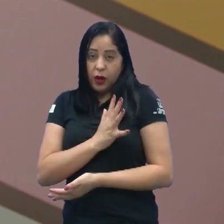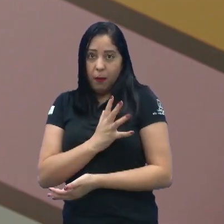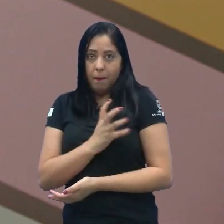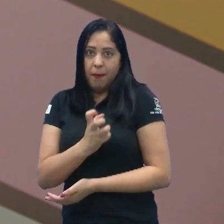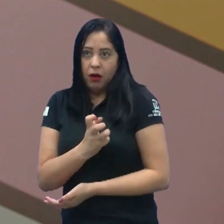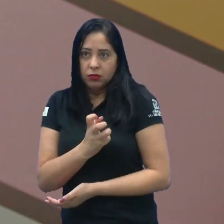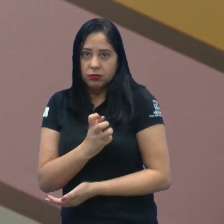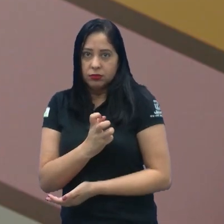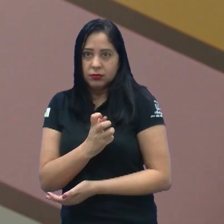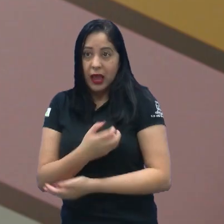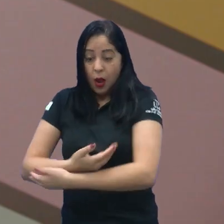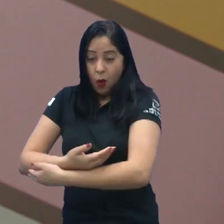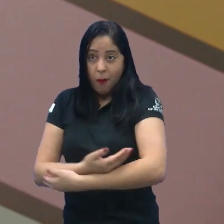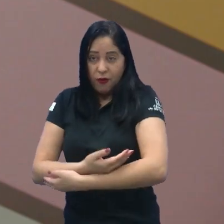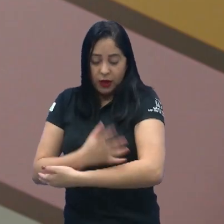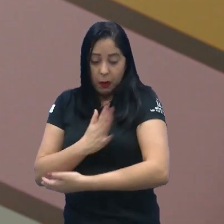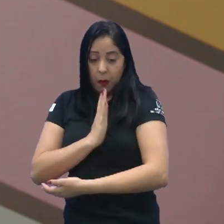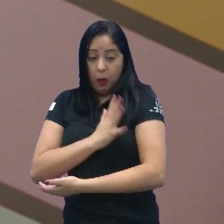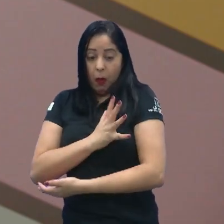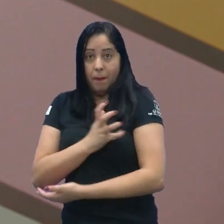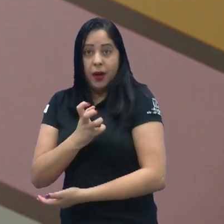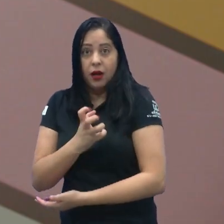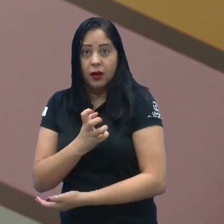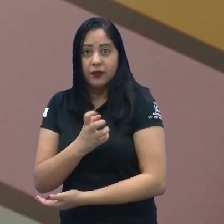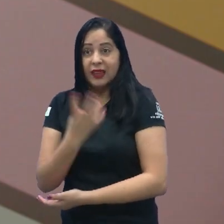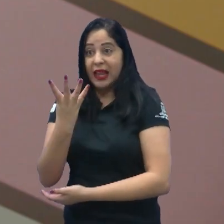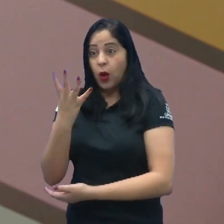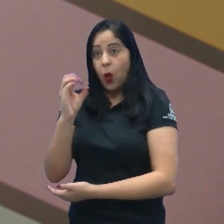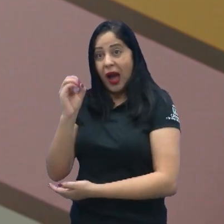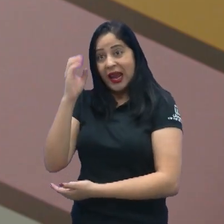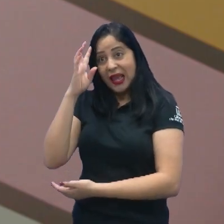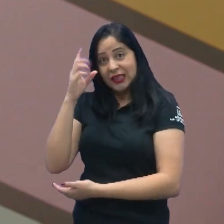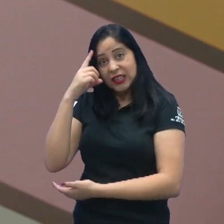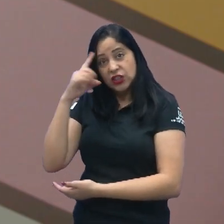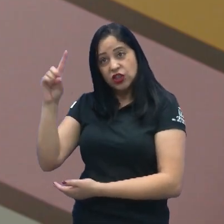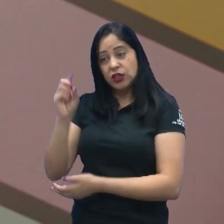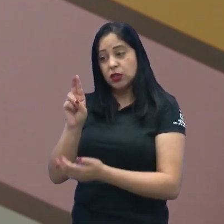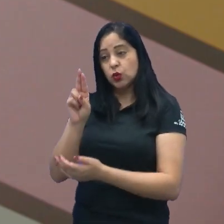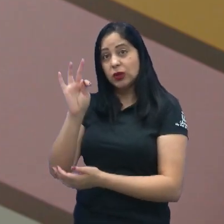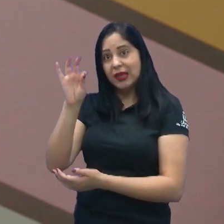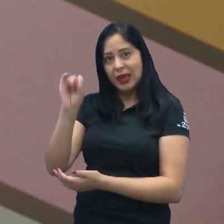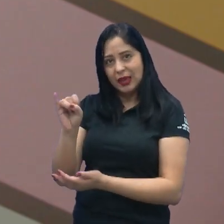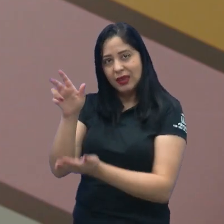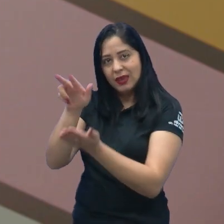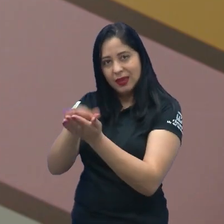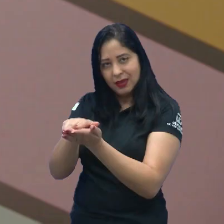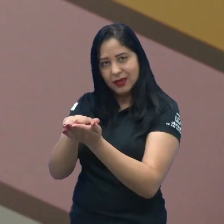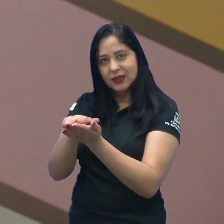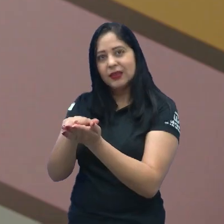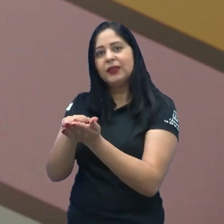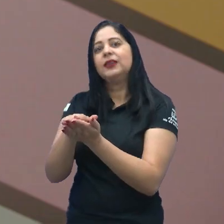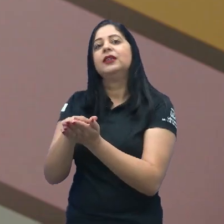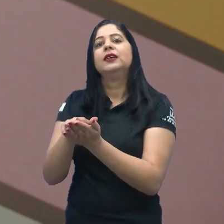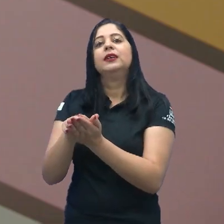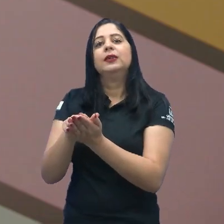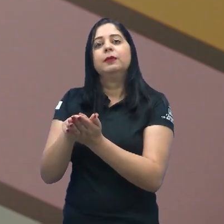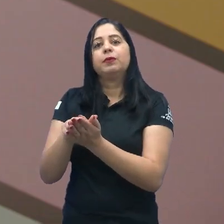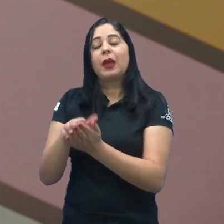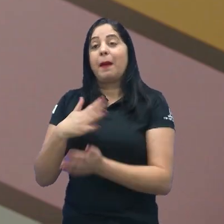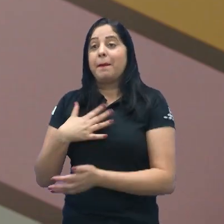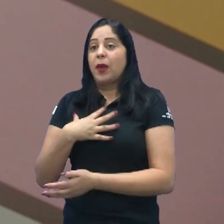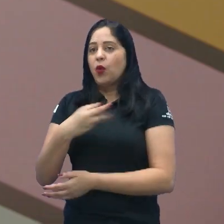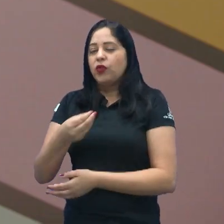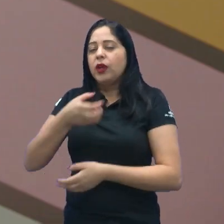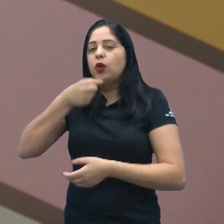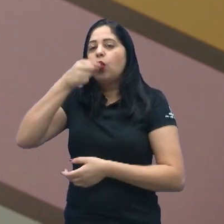que ele nasceu. Ficou 40 dias na UTI neonatal, né, sendo que os primeiros dias ele ficou